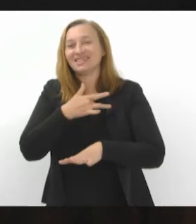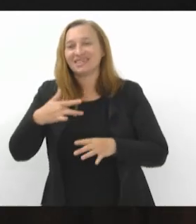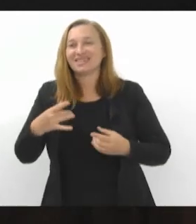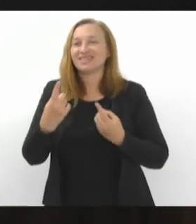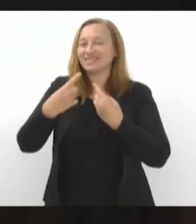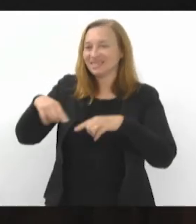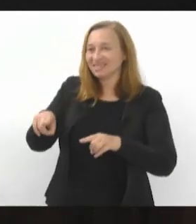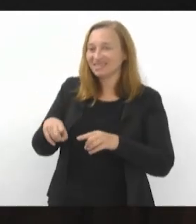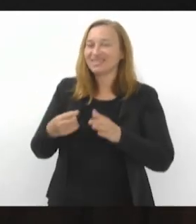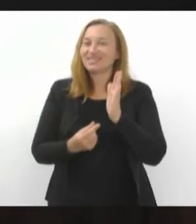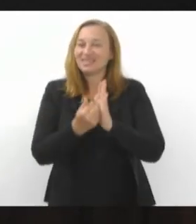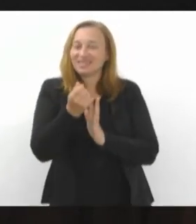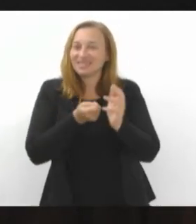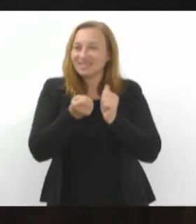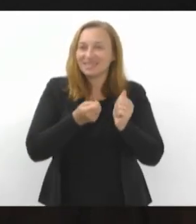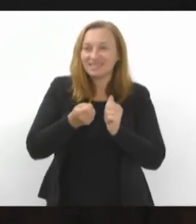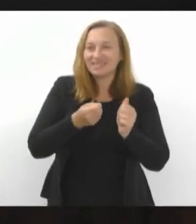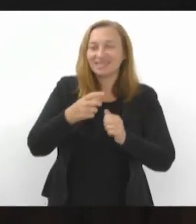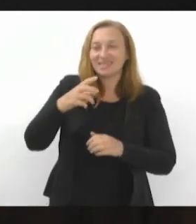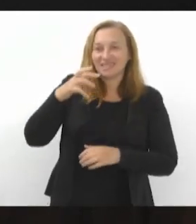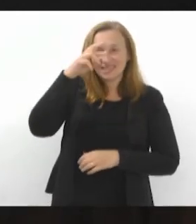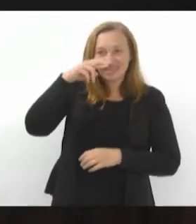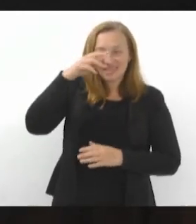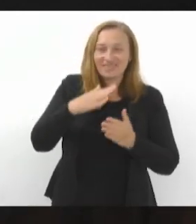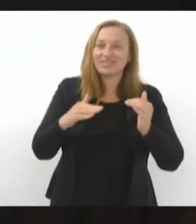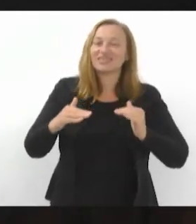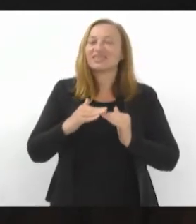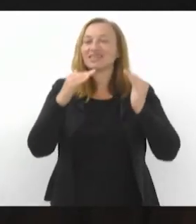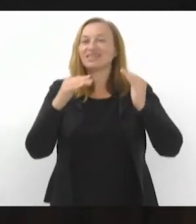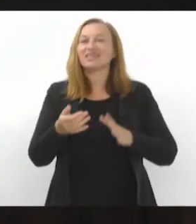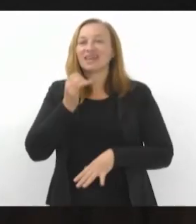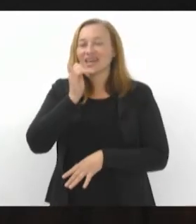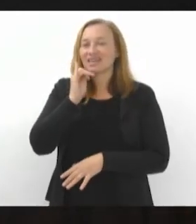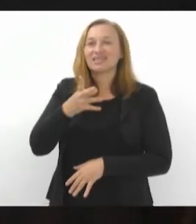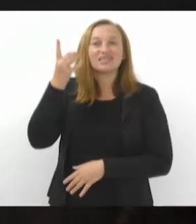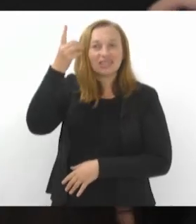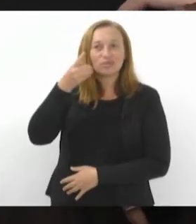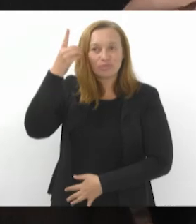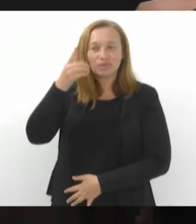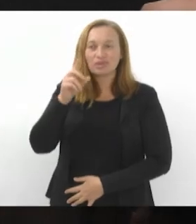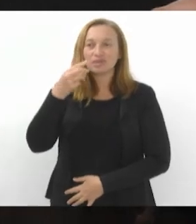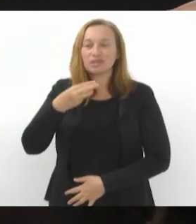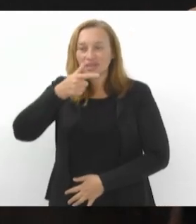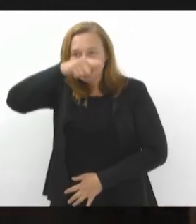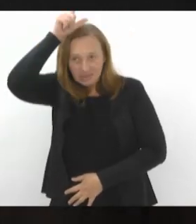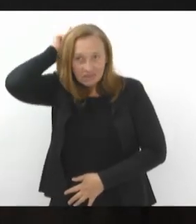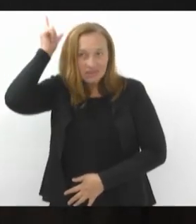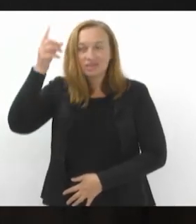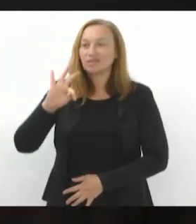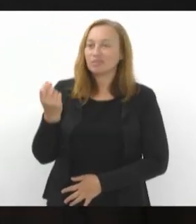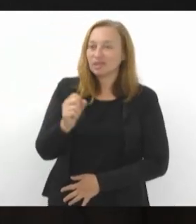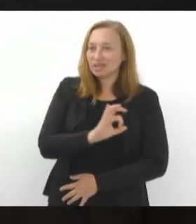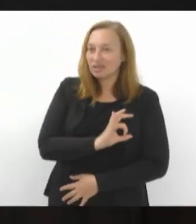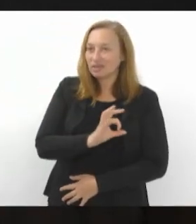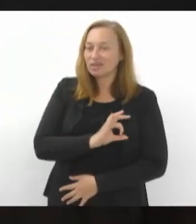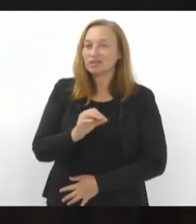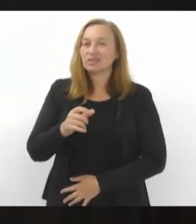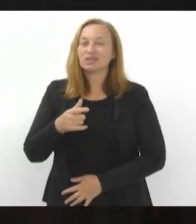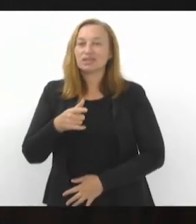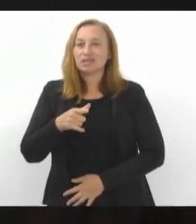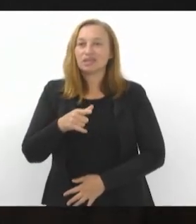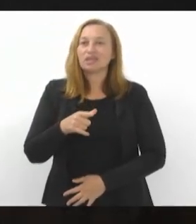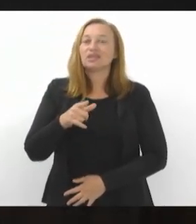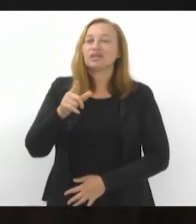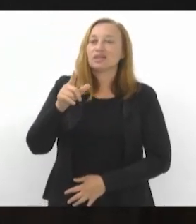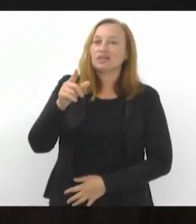Orçamento, Finanças, Fiscalização Financeira e Controle favorável. Relatores, deputados Luiz Paulo, Marta Rocha, Rodrigo Bacelar,